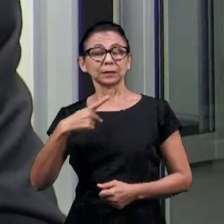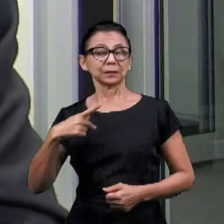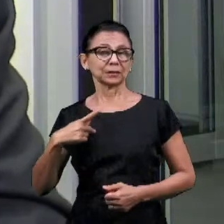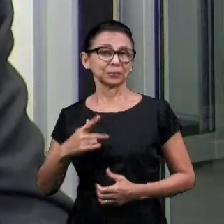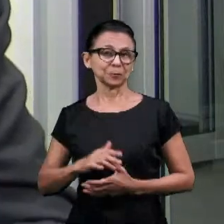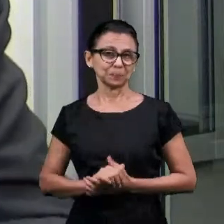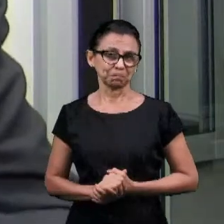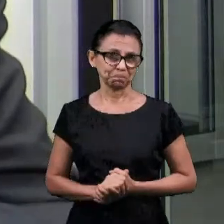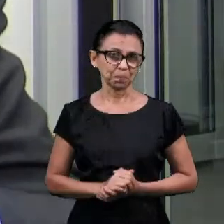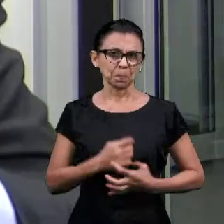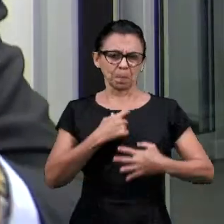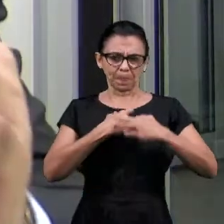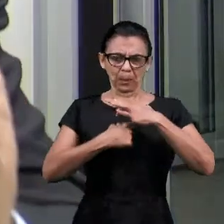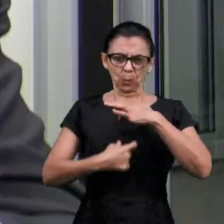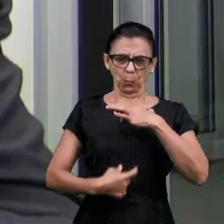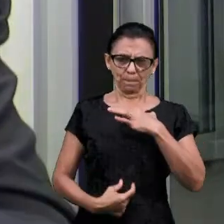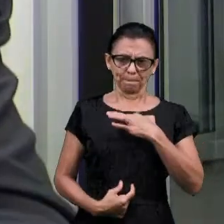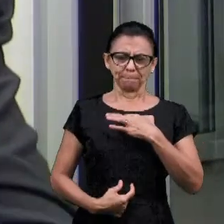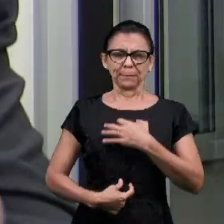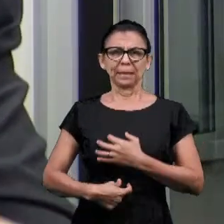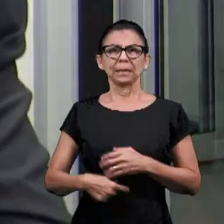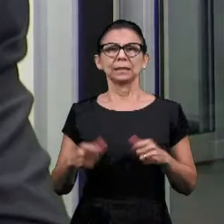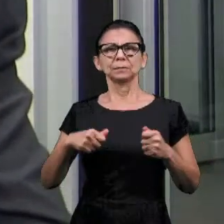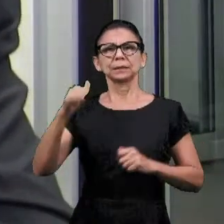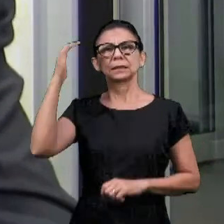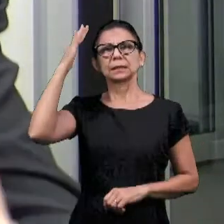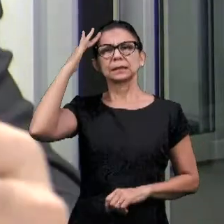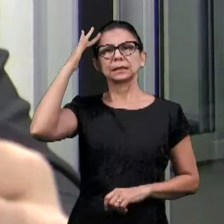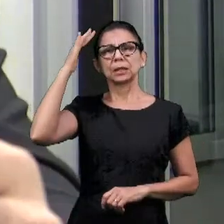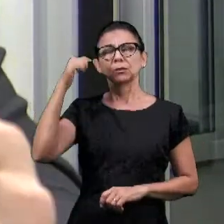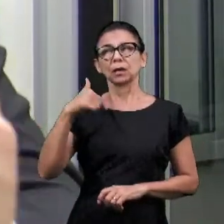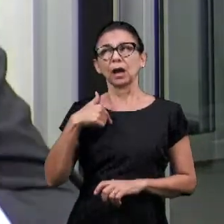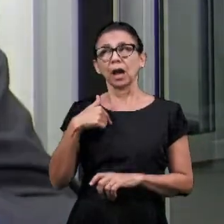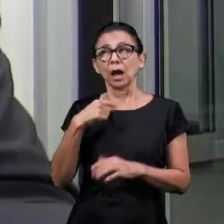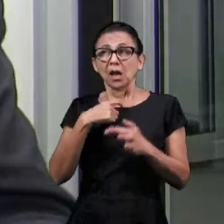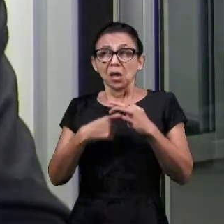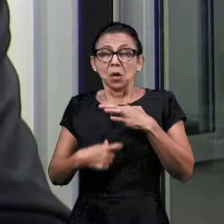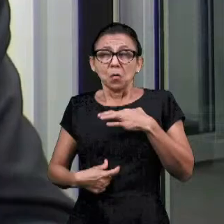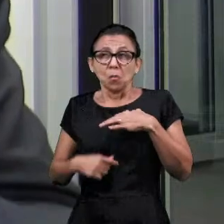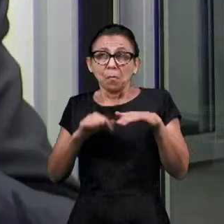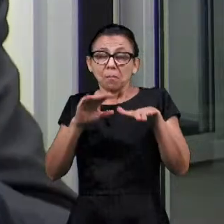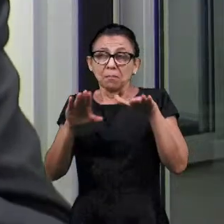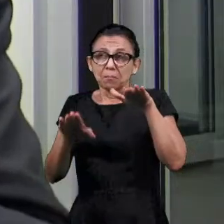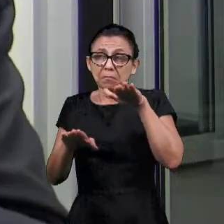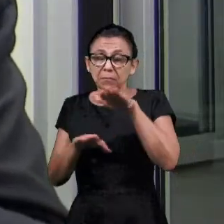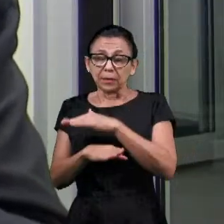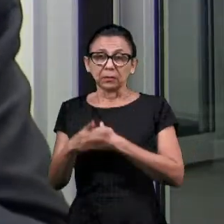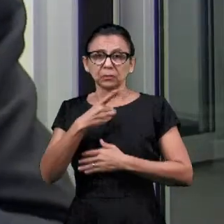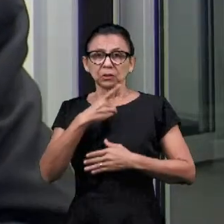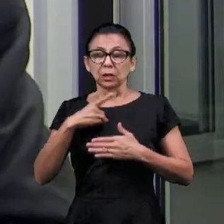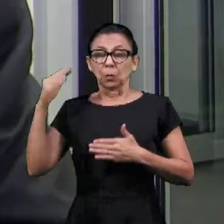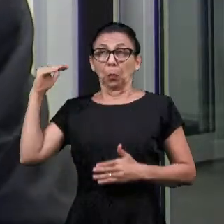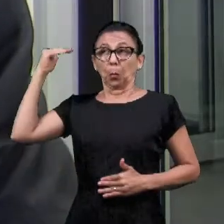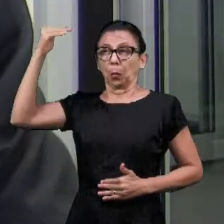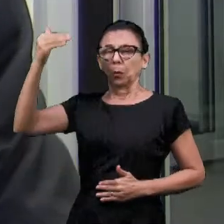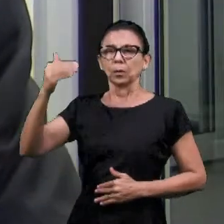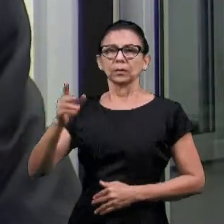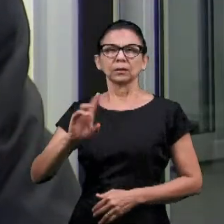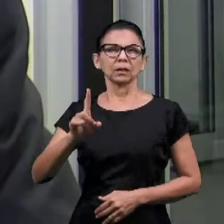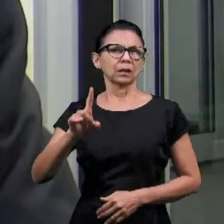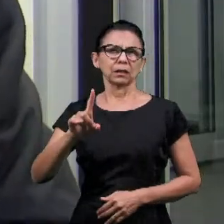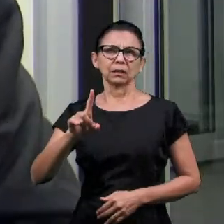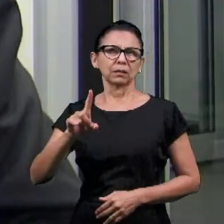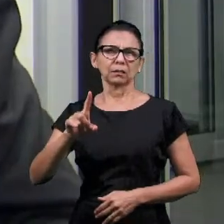é simplesmente o menor porque é um obreiro, ele não é diácono ainda não. É o obreiro que diz: Senhor, me deste a bênção de